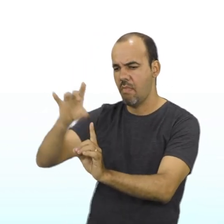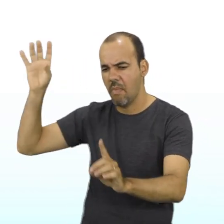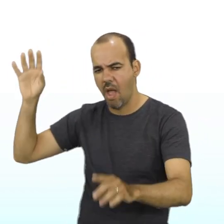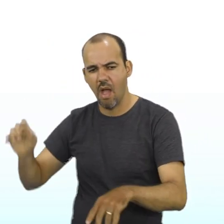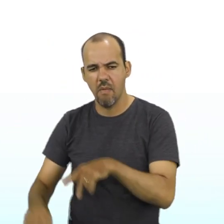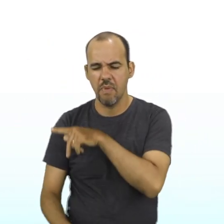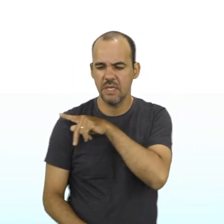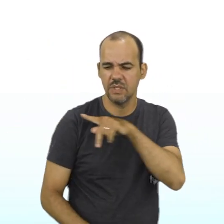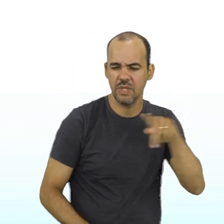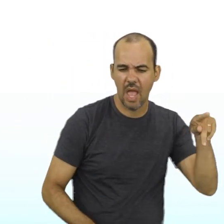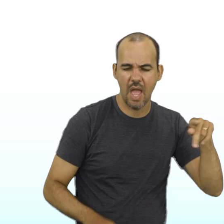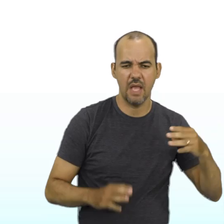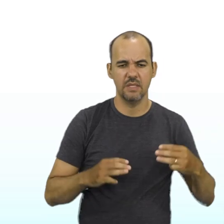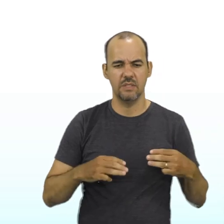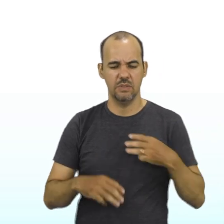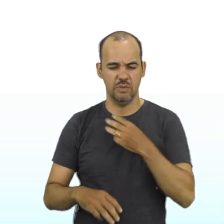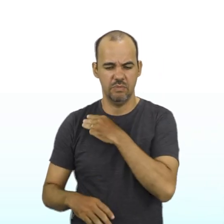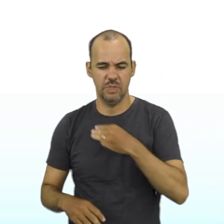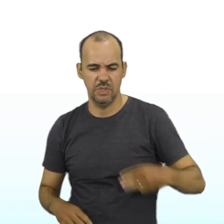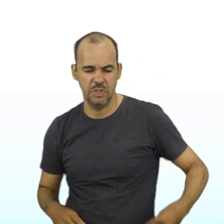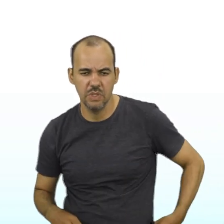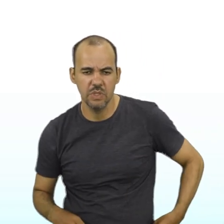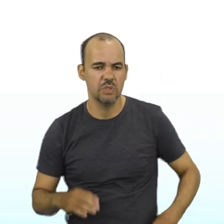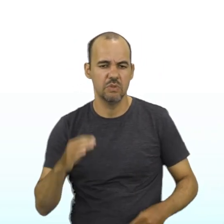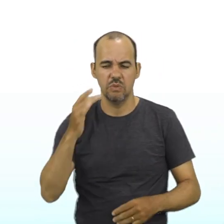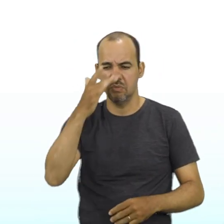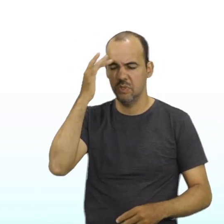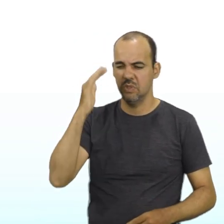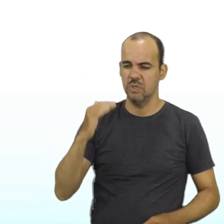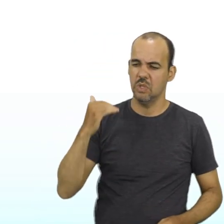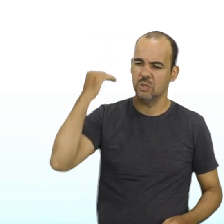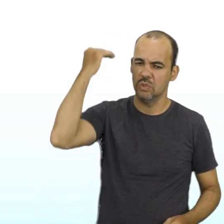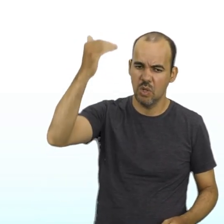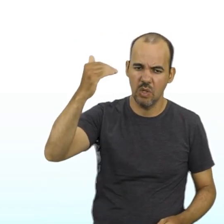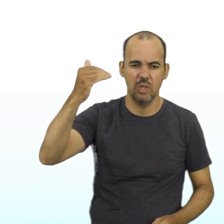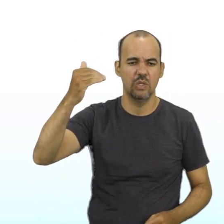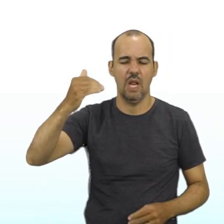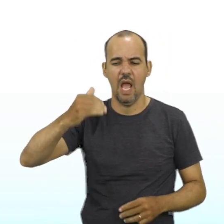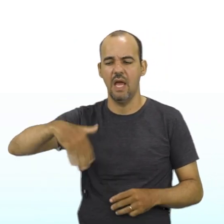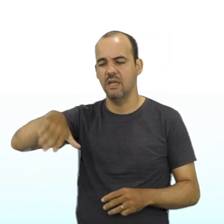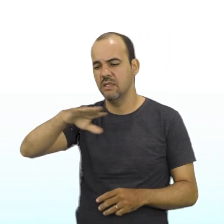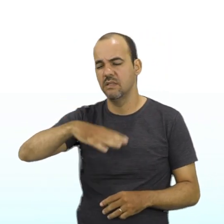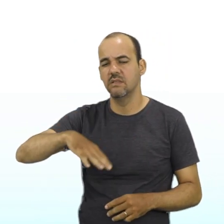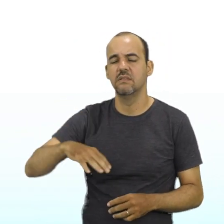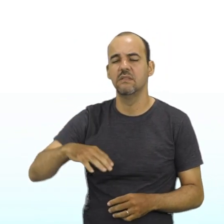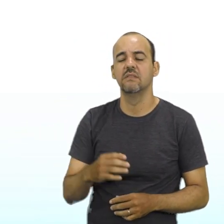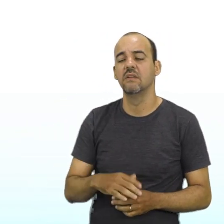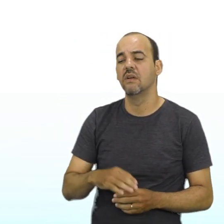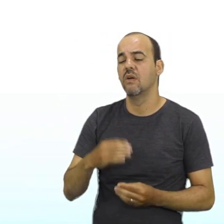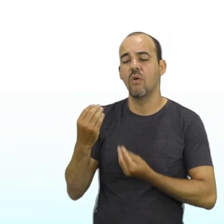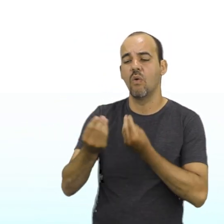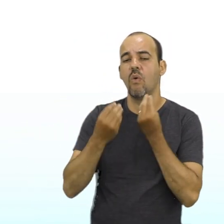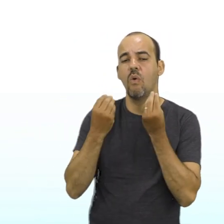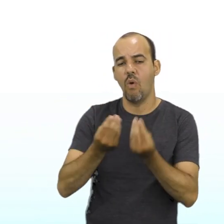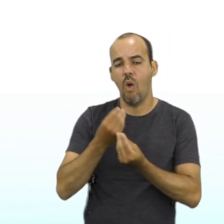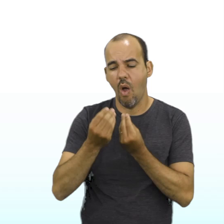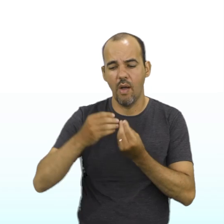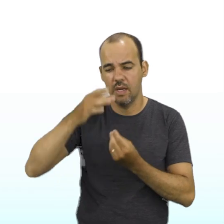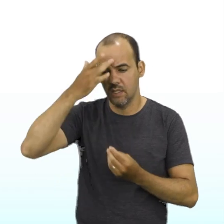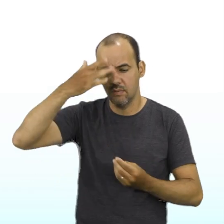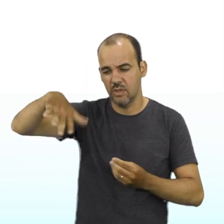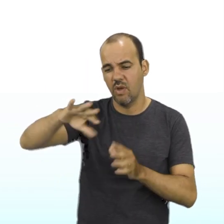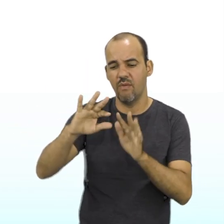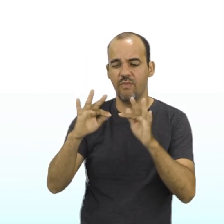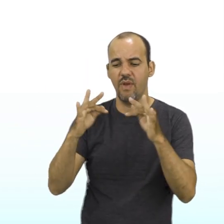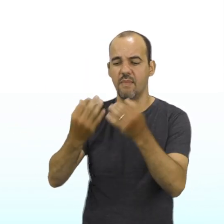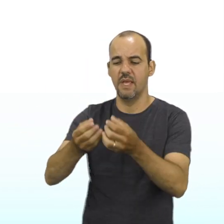canceleres, autoridades responsáveis, quem pagará o dano causado a familiares por um louco, né?